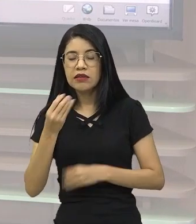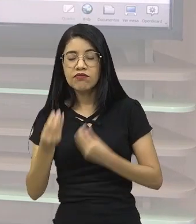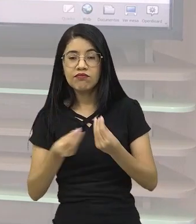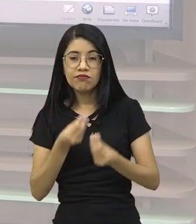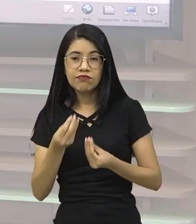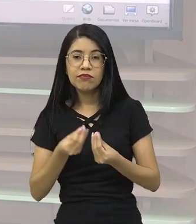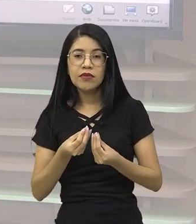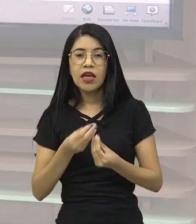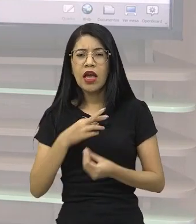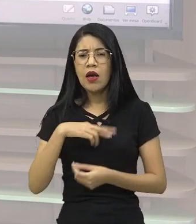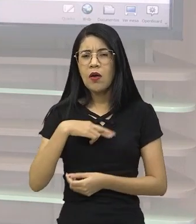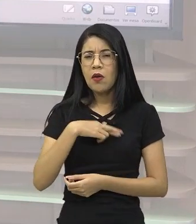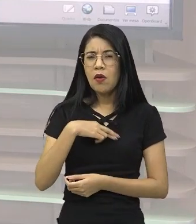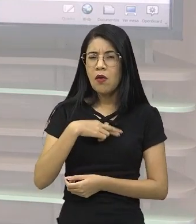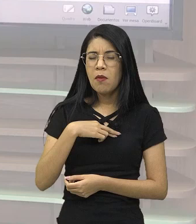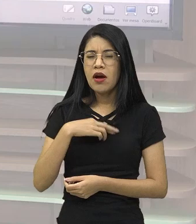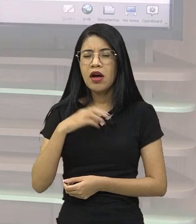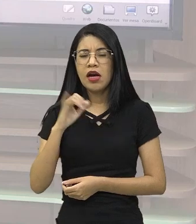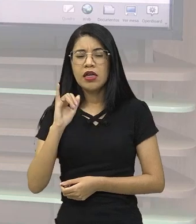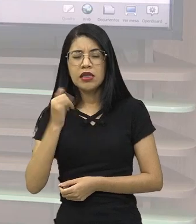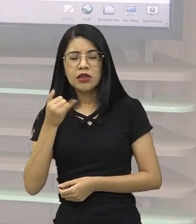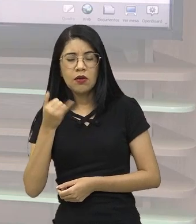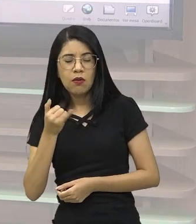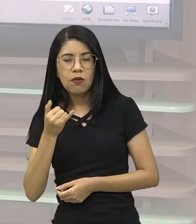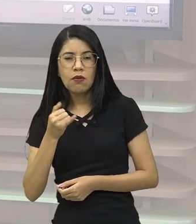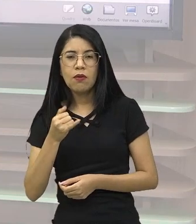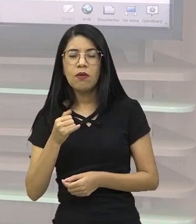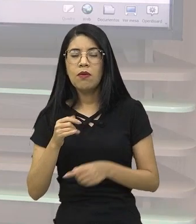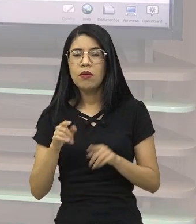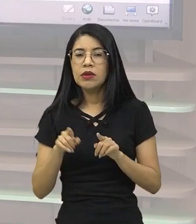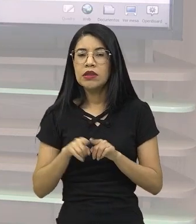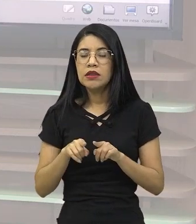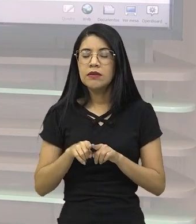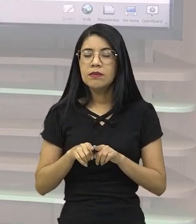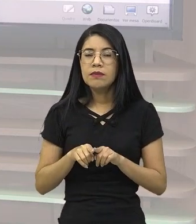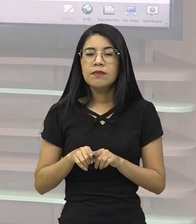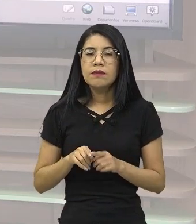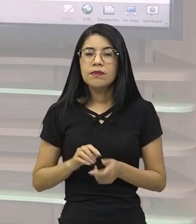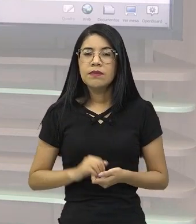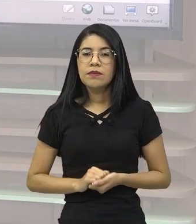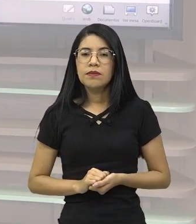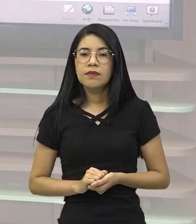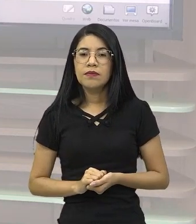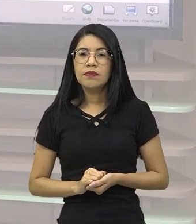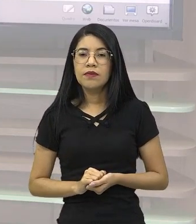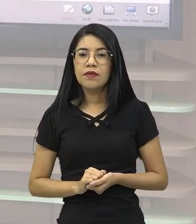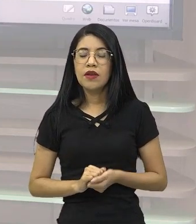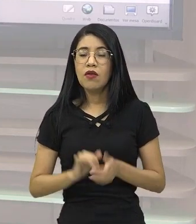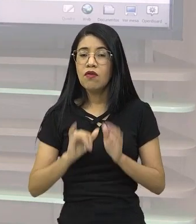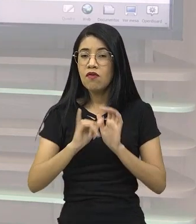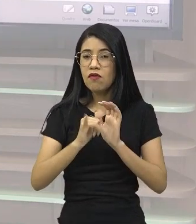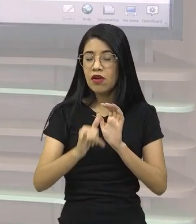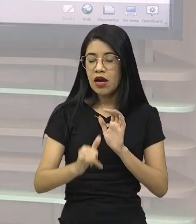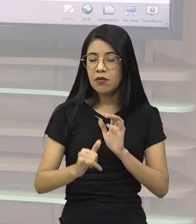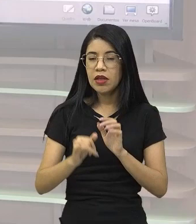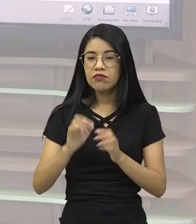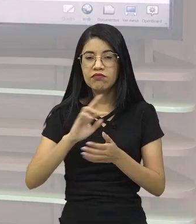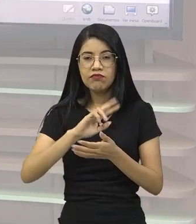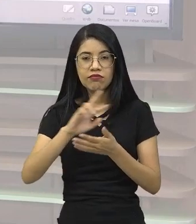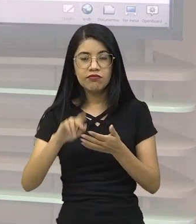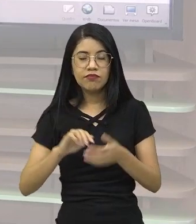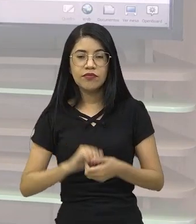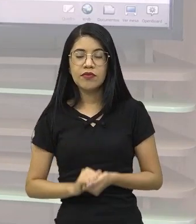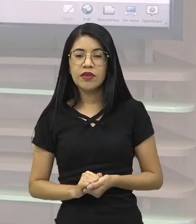um romance, seja um conto, não é? Seja uma fábula. Então, esses elementos são